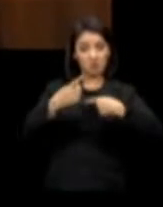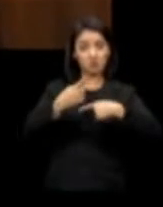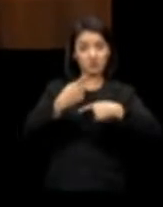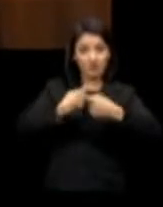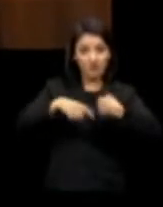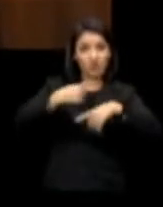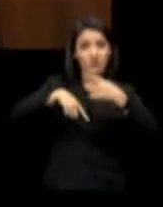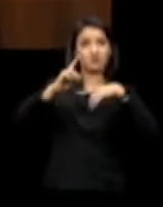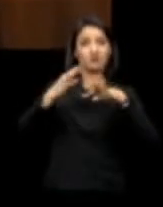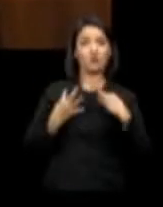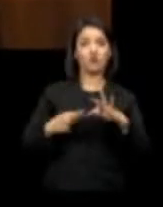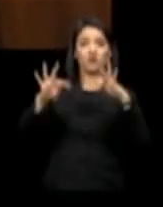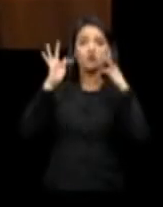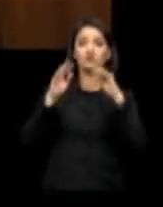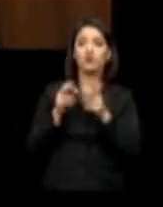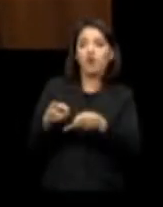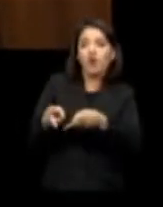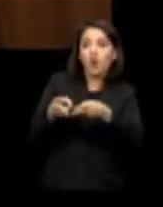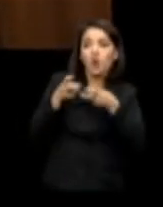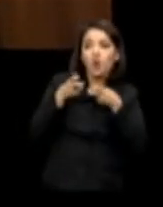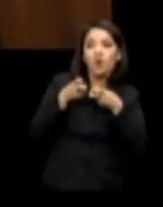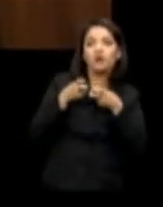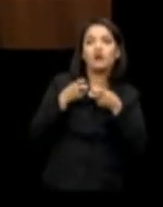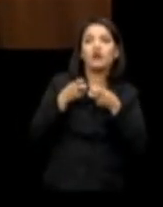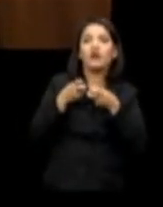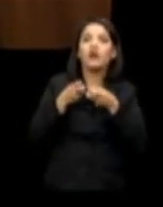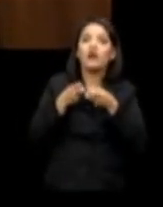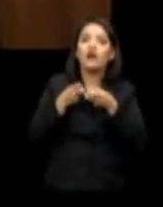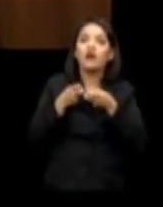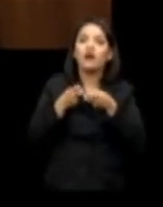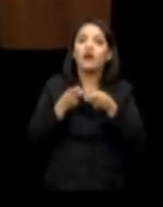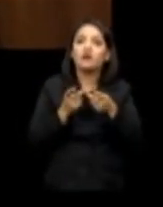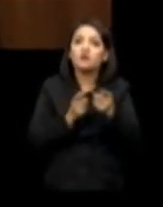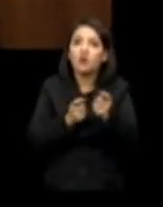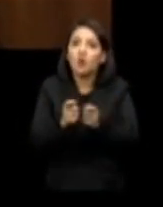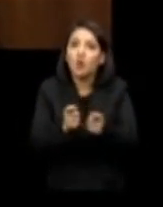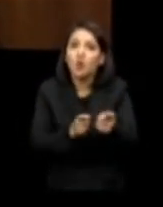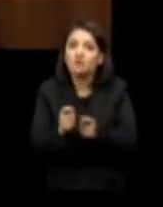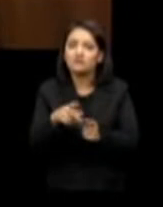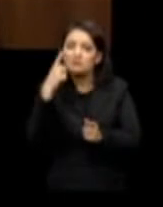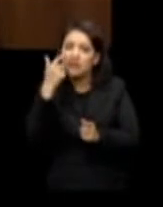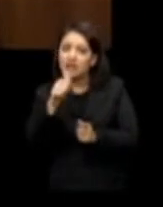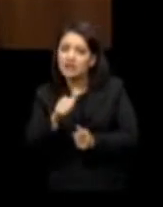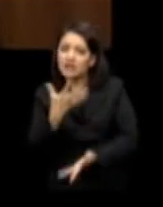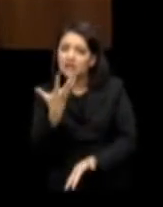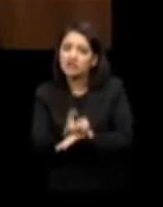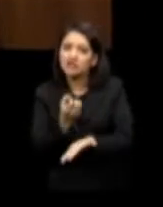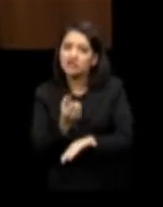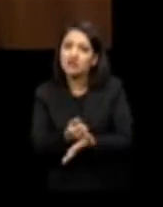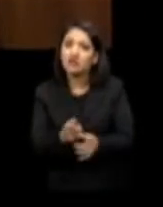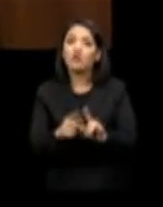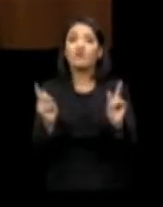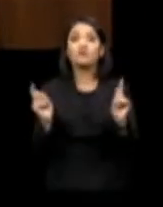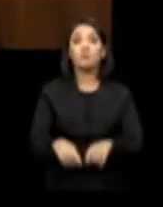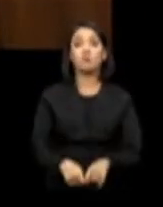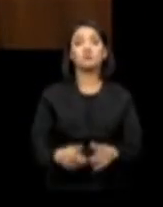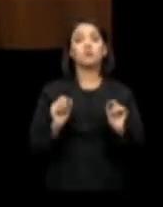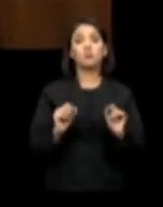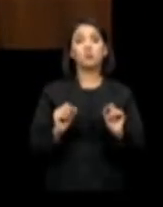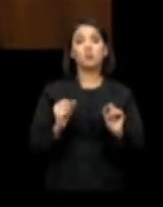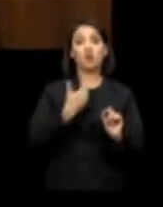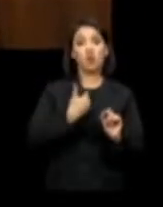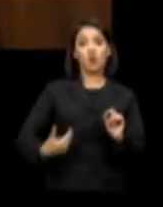coleta, tratamento e análise de dados possibilita que governos e empresas